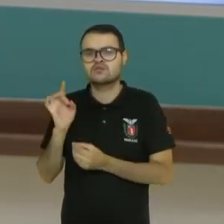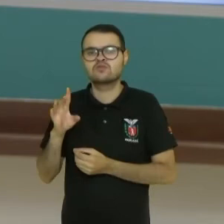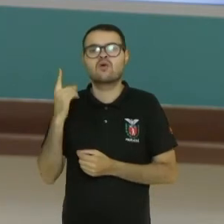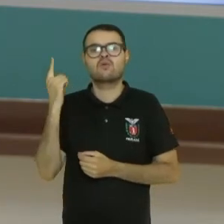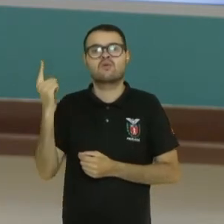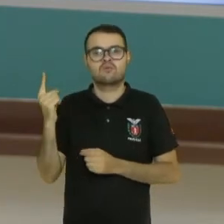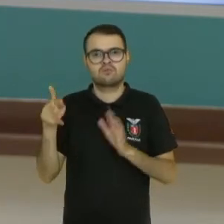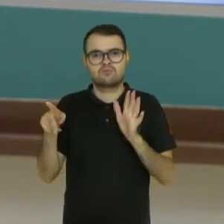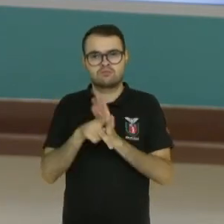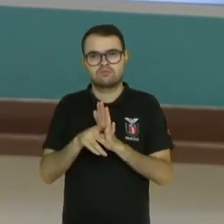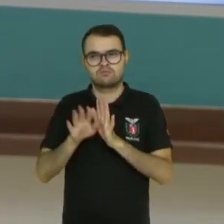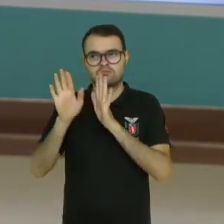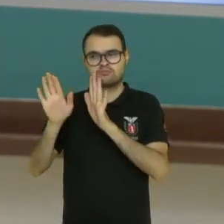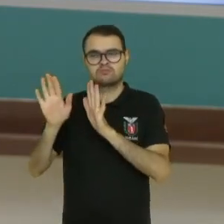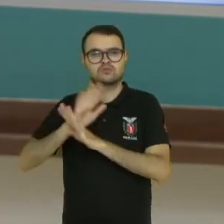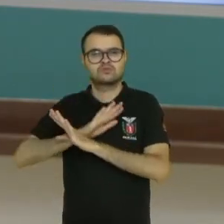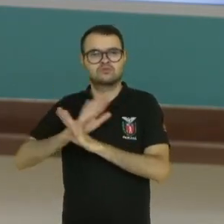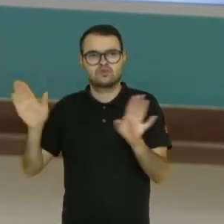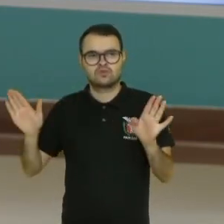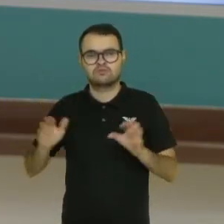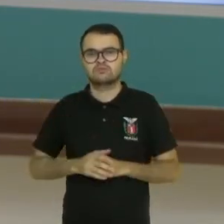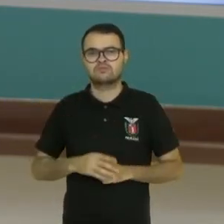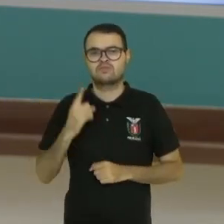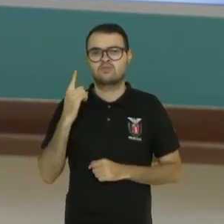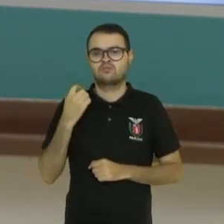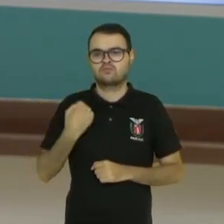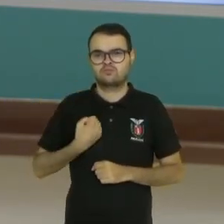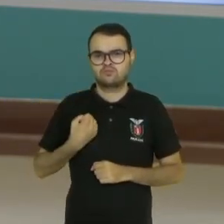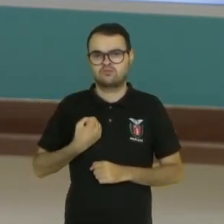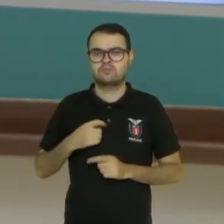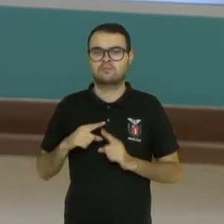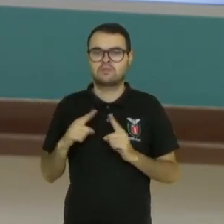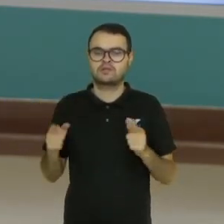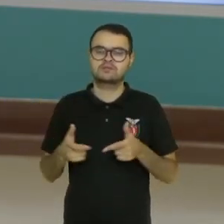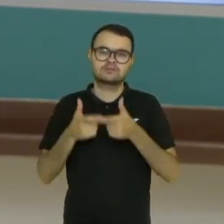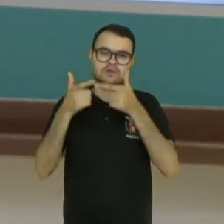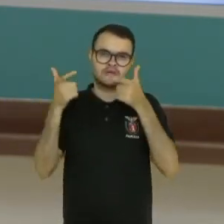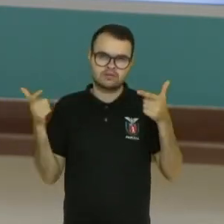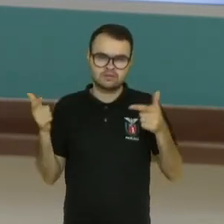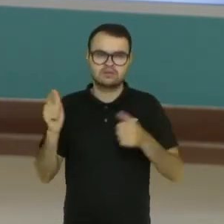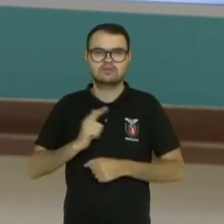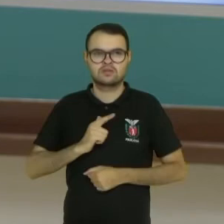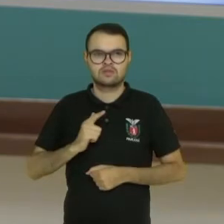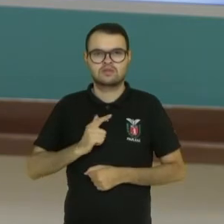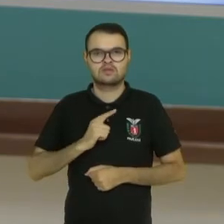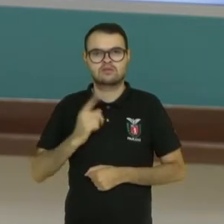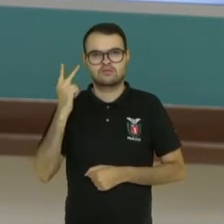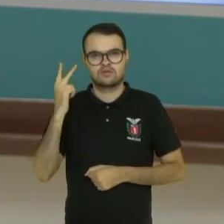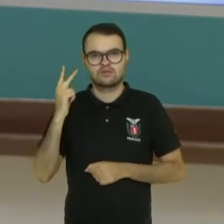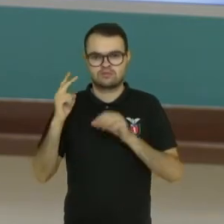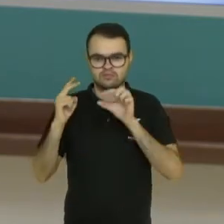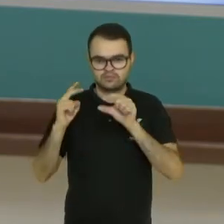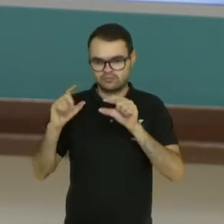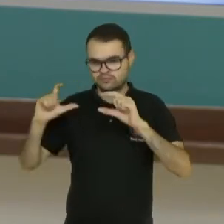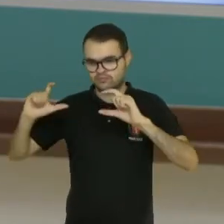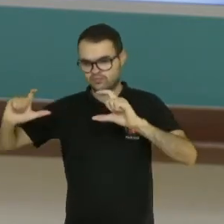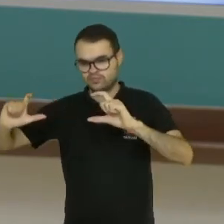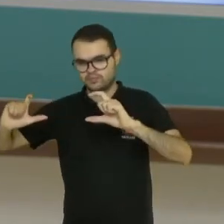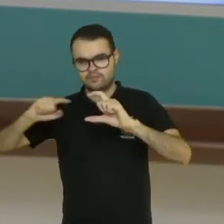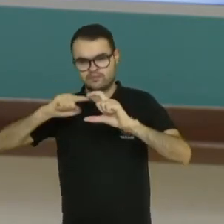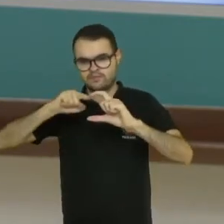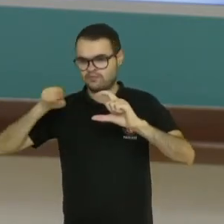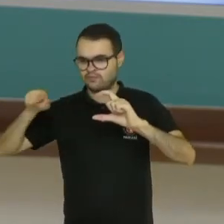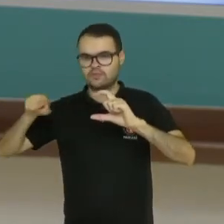como camada de valência, né? Vai aparecer só um número, mas a grande maioria aparece em dois. Então a gente tem que lembrar que a gente está olhando o